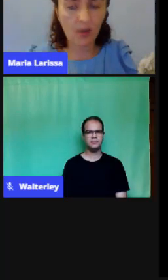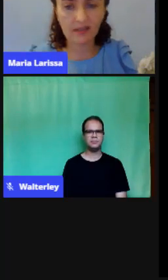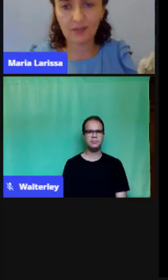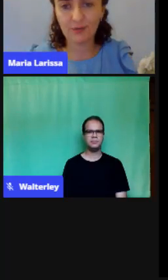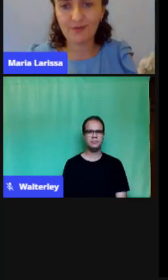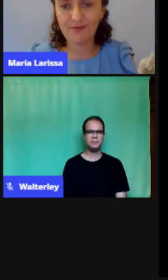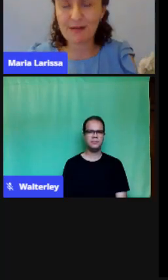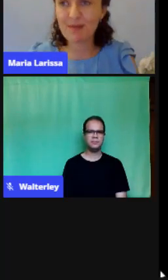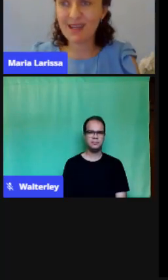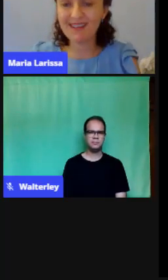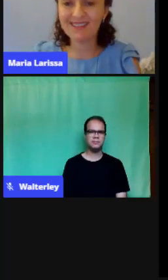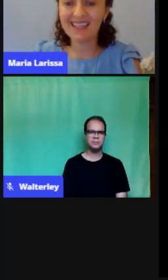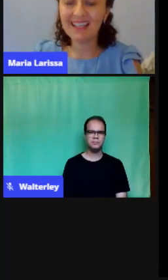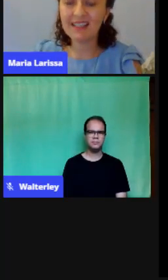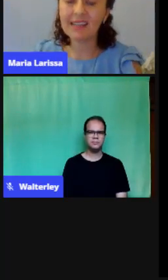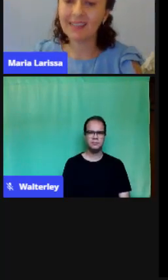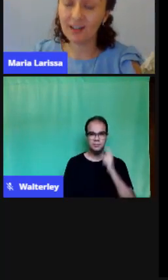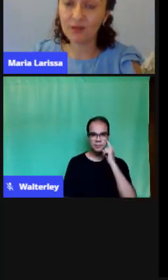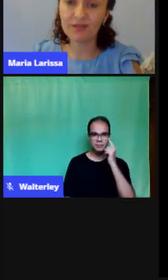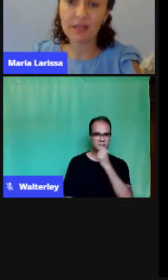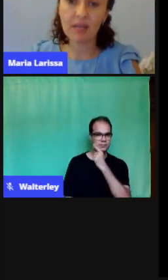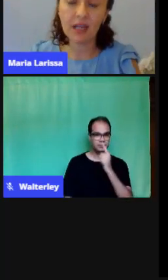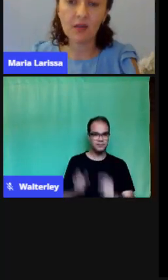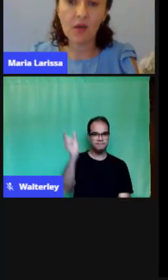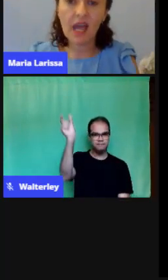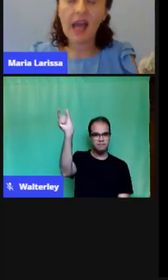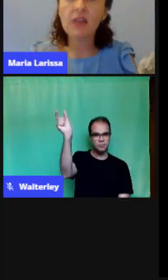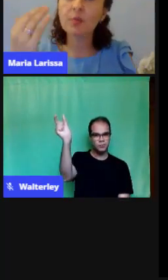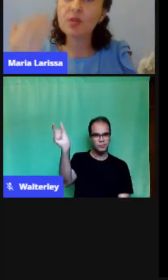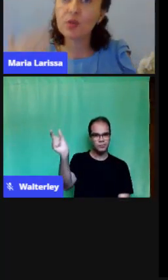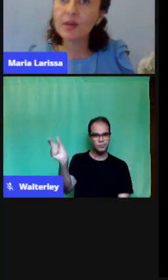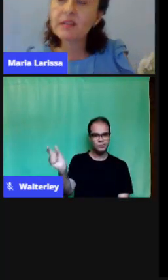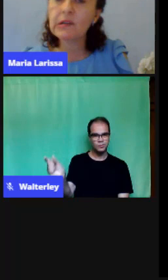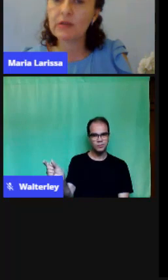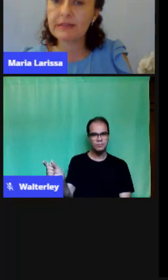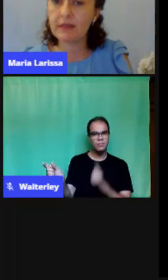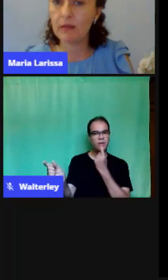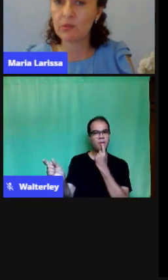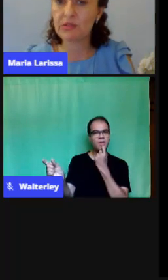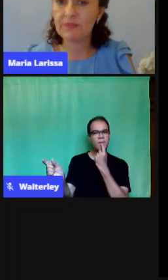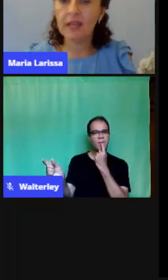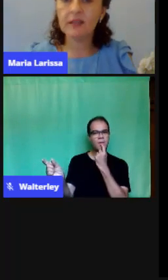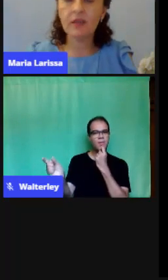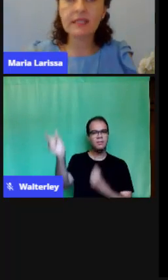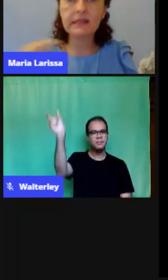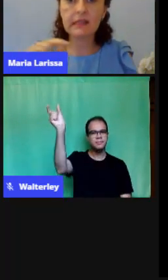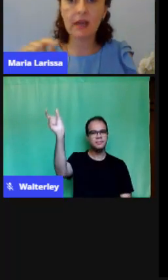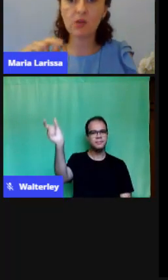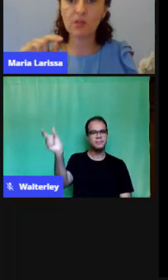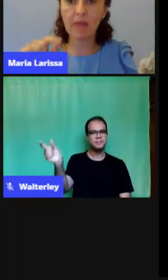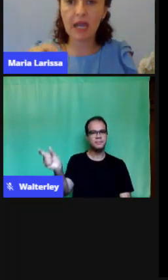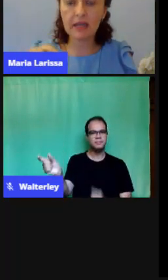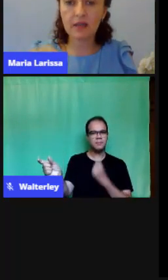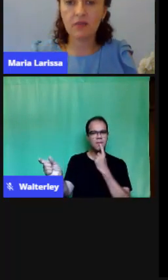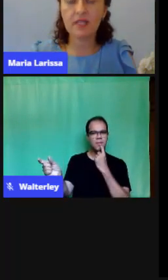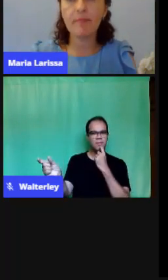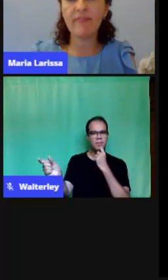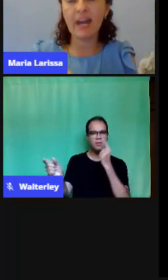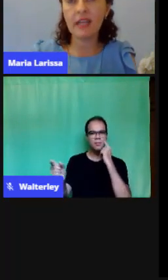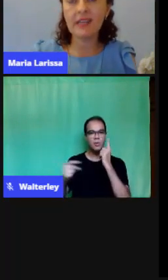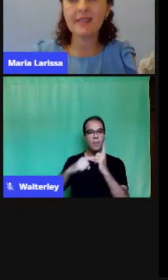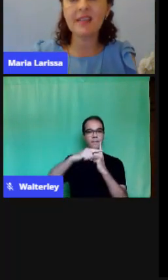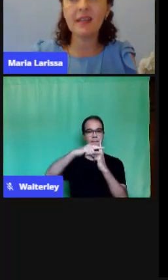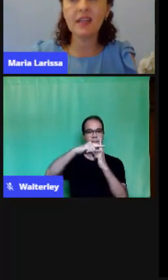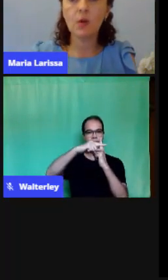marquei ali no quadrado vermelho, né? Nesse retângulo vermelho, as opções que nós temos. Então, esse sinal de mais,